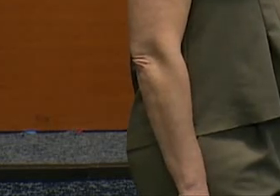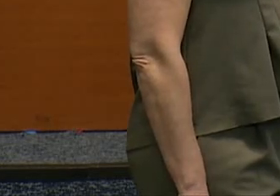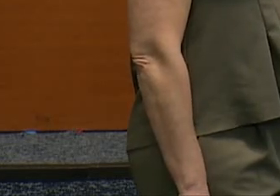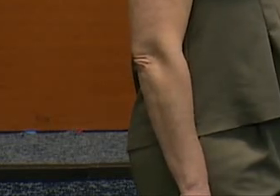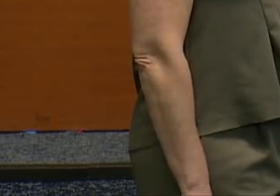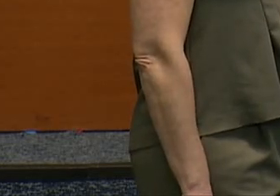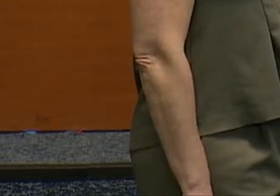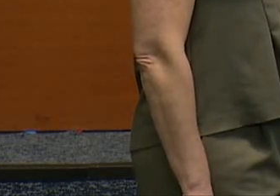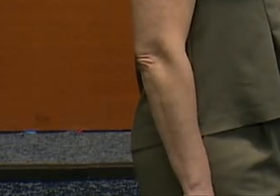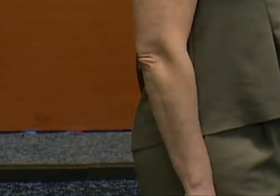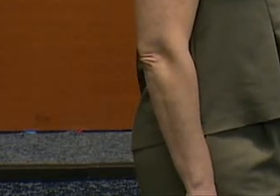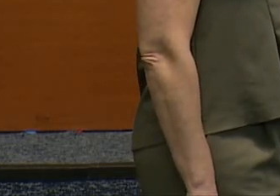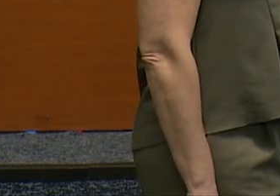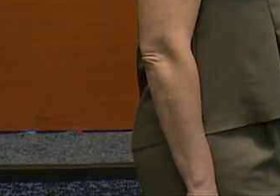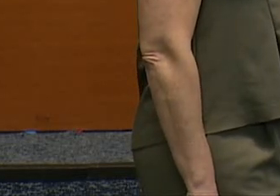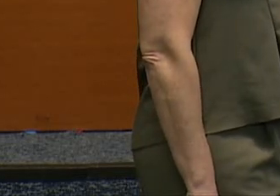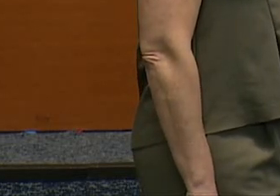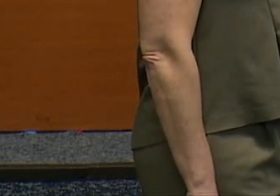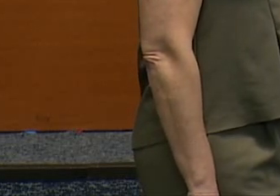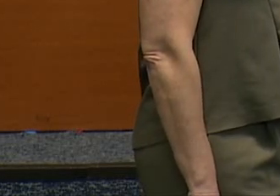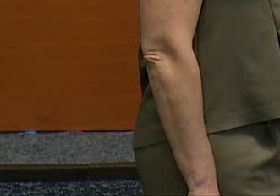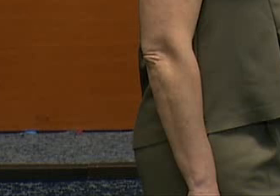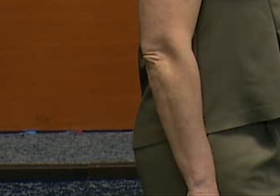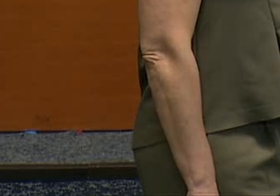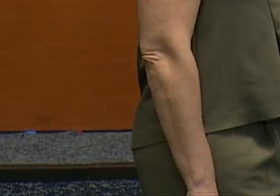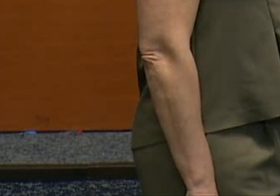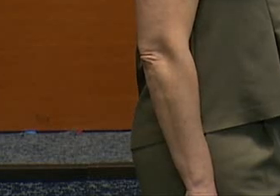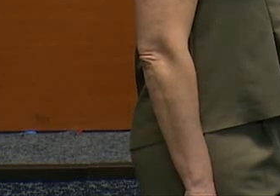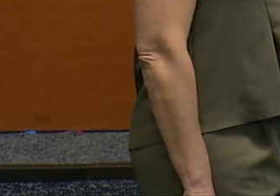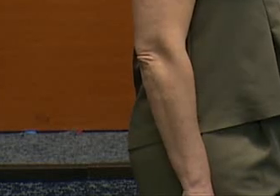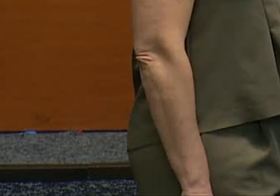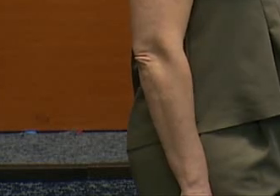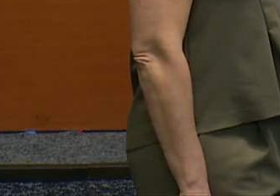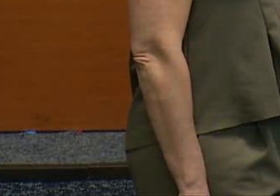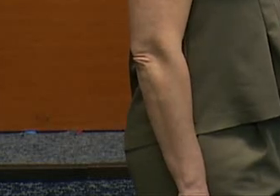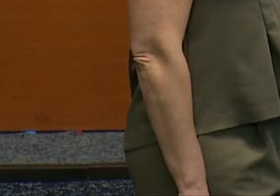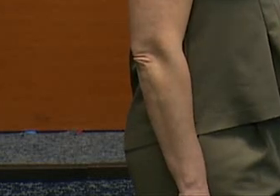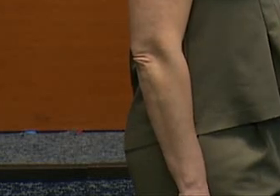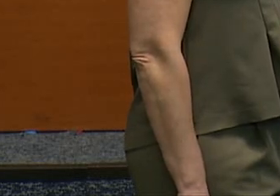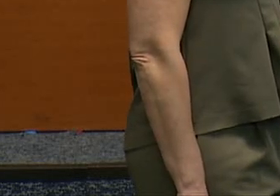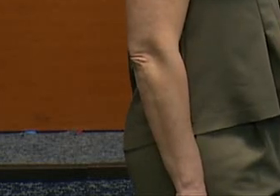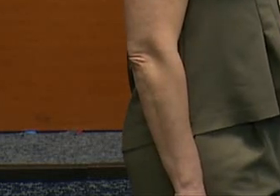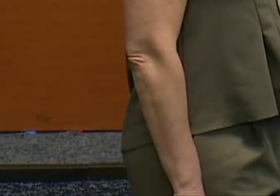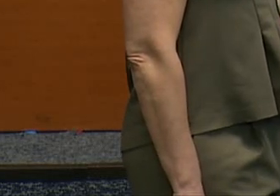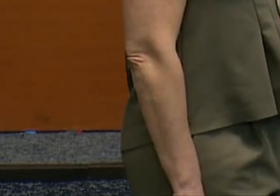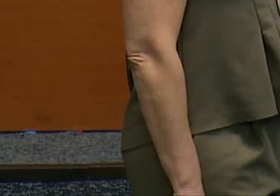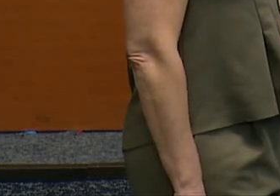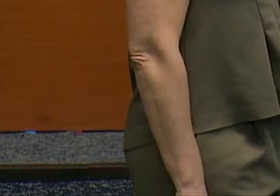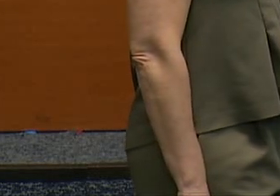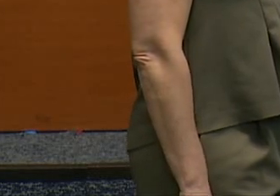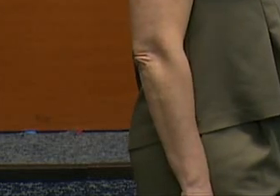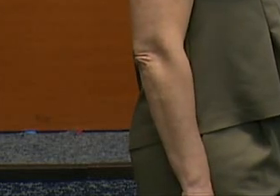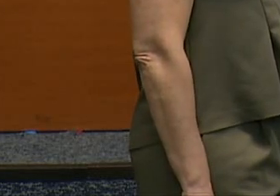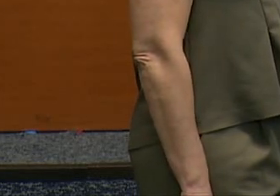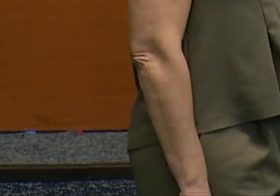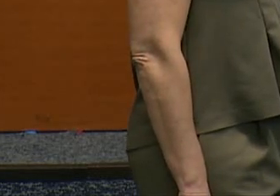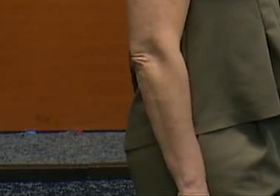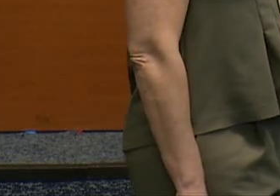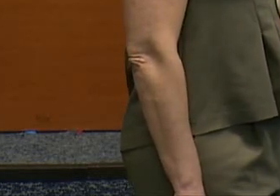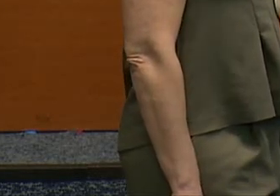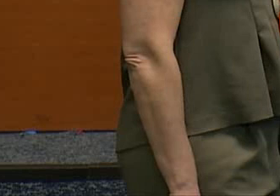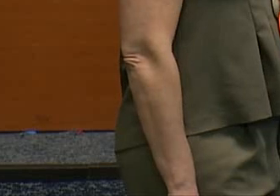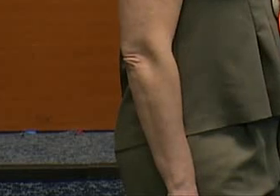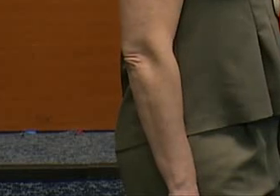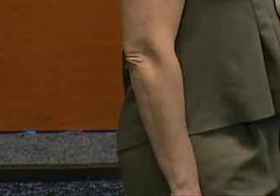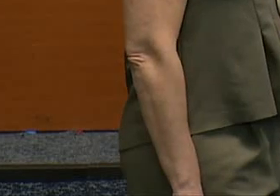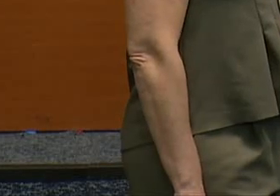conheço. Merece esse título. Muito, por tudo que você faz. Amigo, acolhedor, voluntário, de